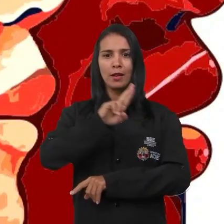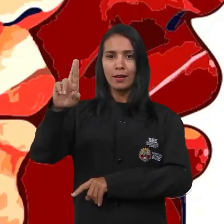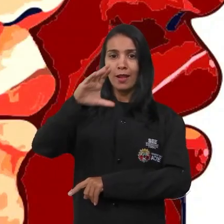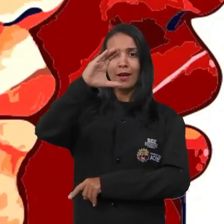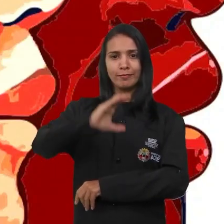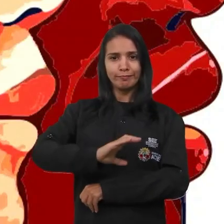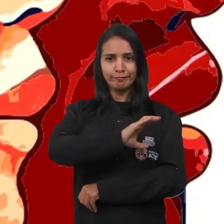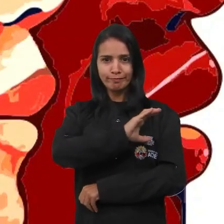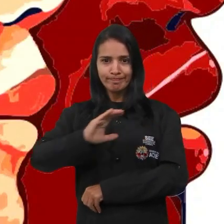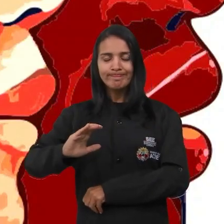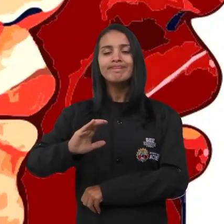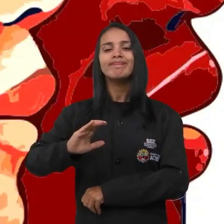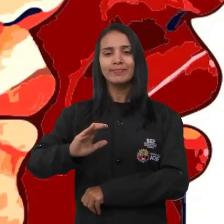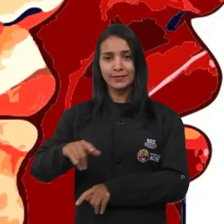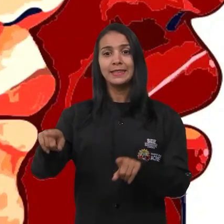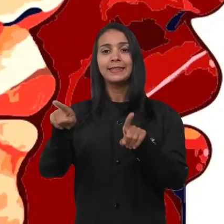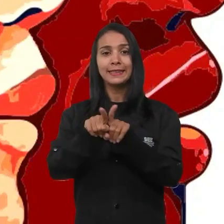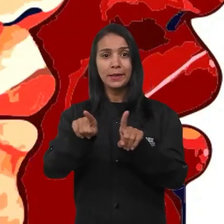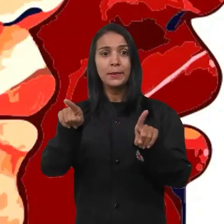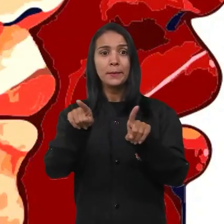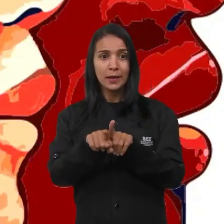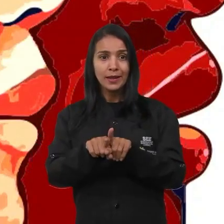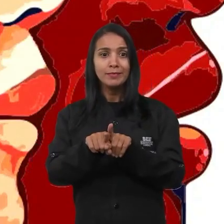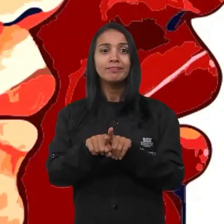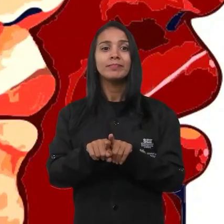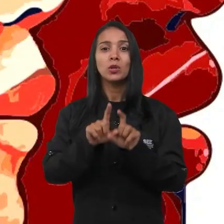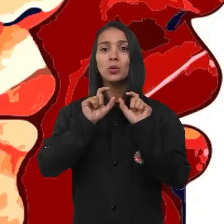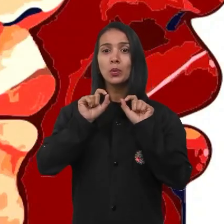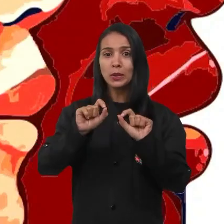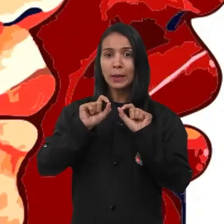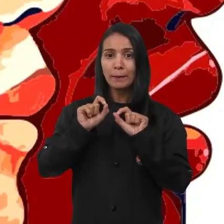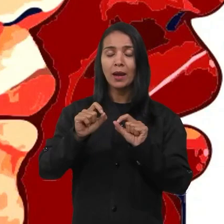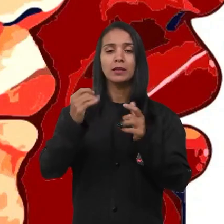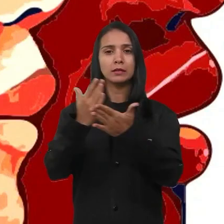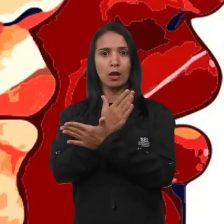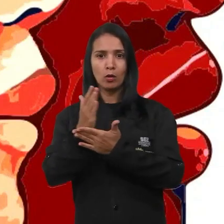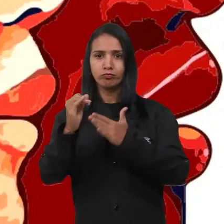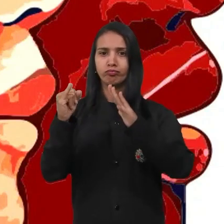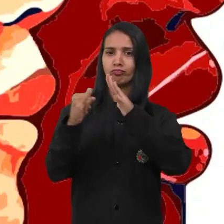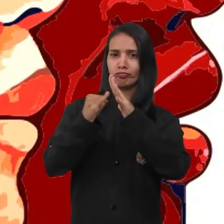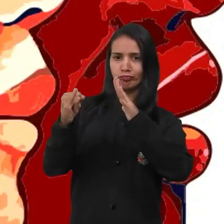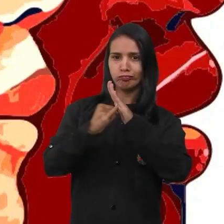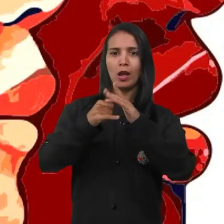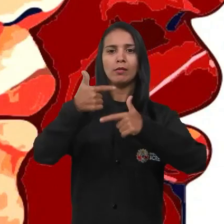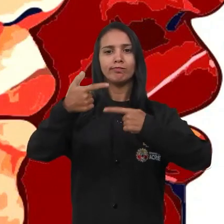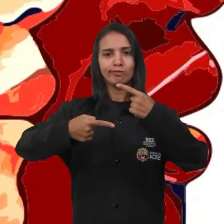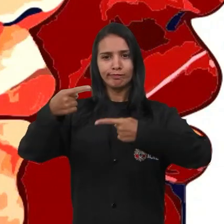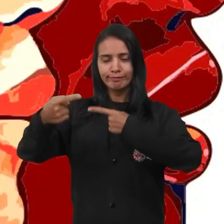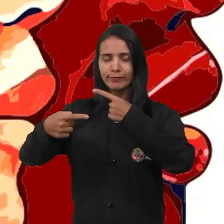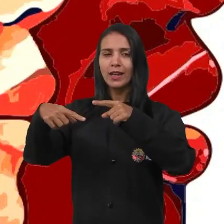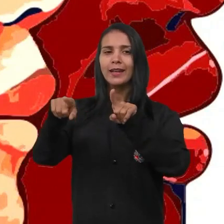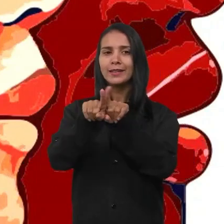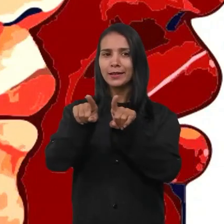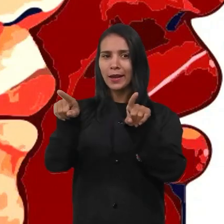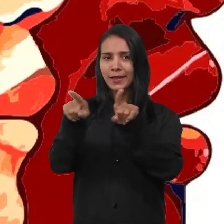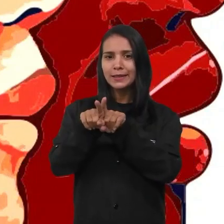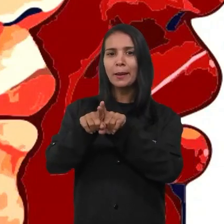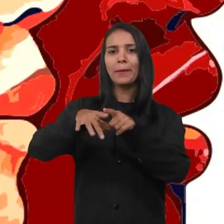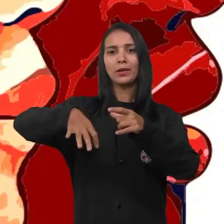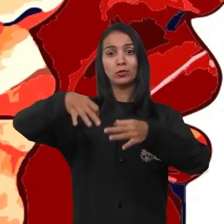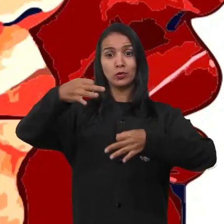católica. E eles ainda trouxeram instituições políticas e até mesmo